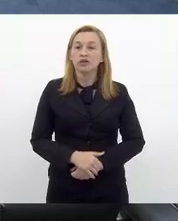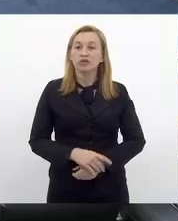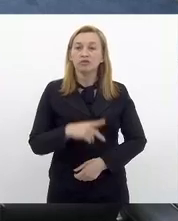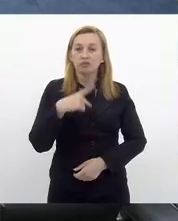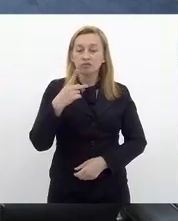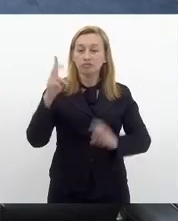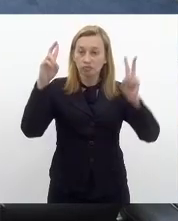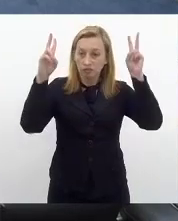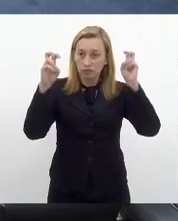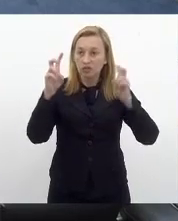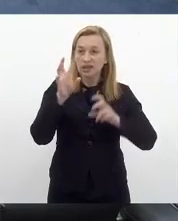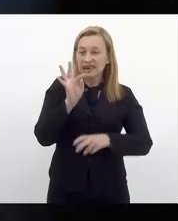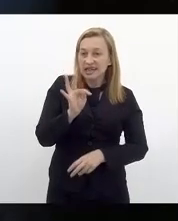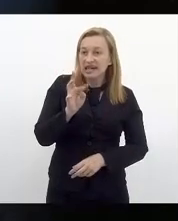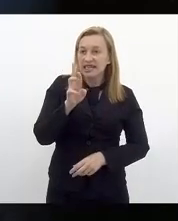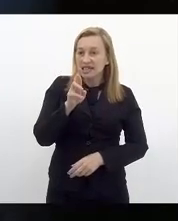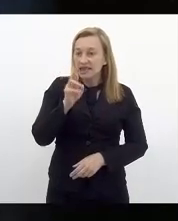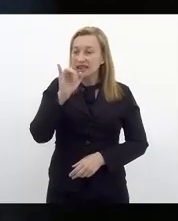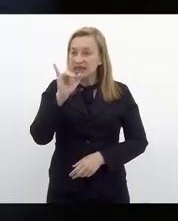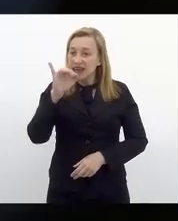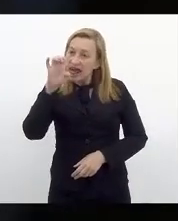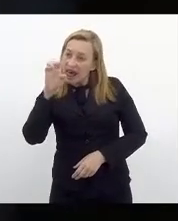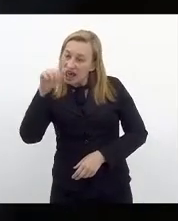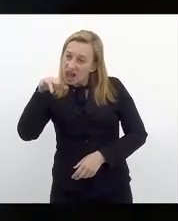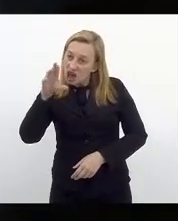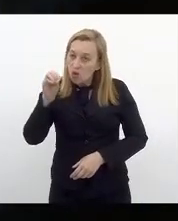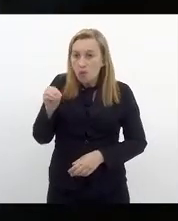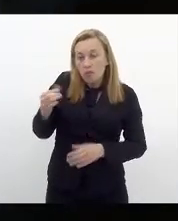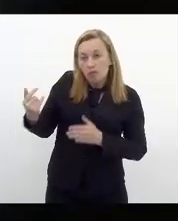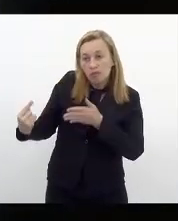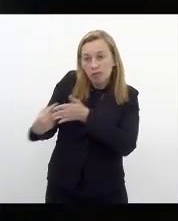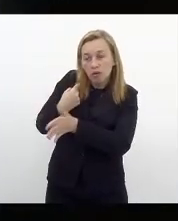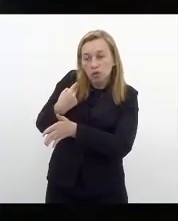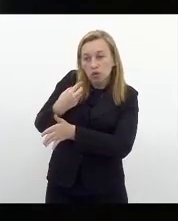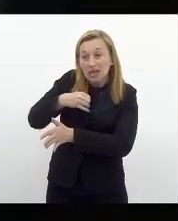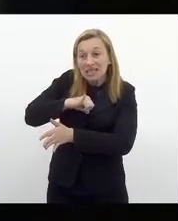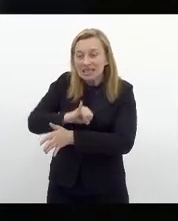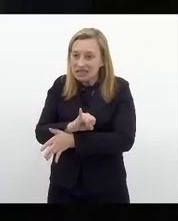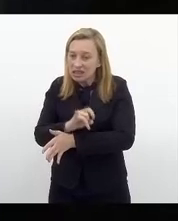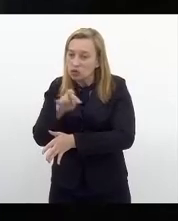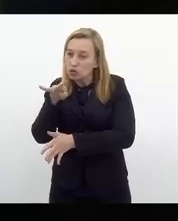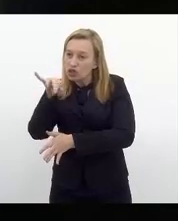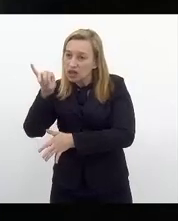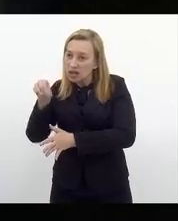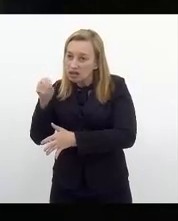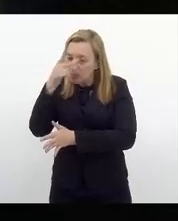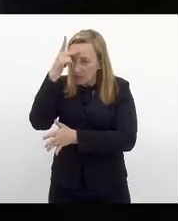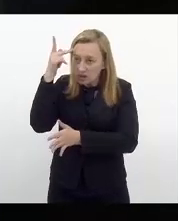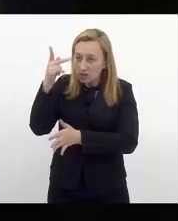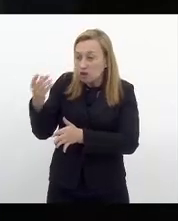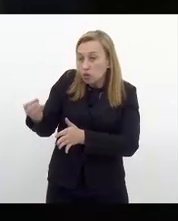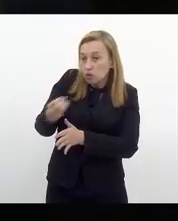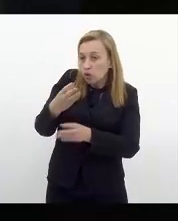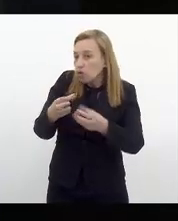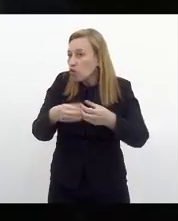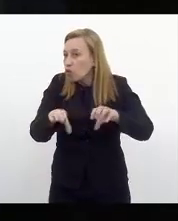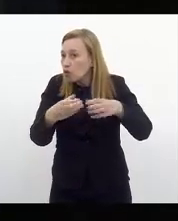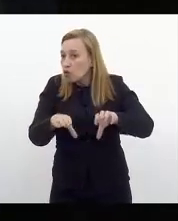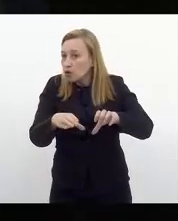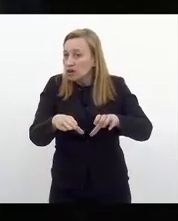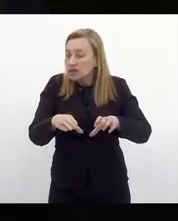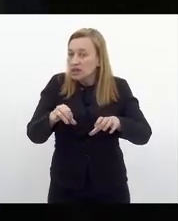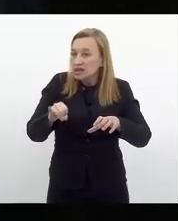triênio alguém me perguntou se seu treino a pessoa que faz o novo concurso se ele